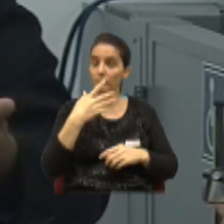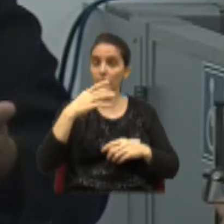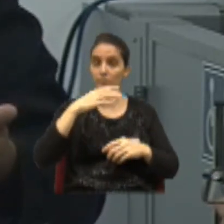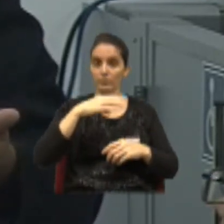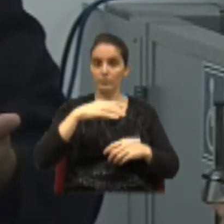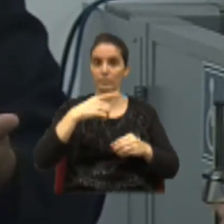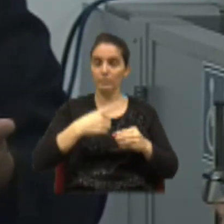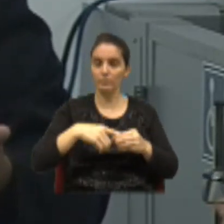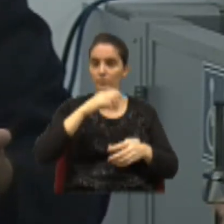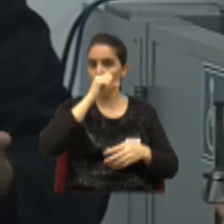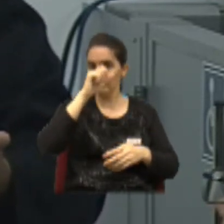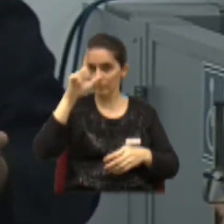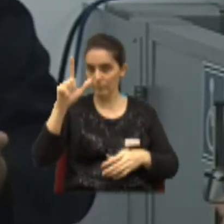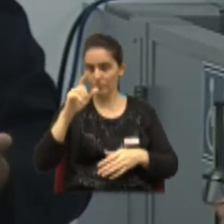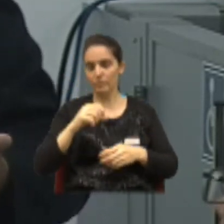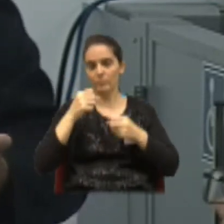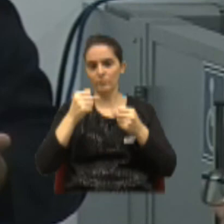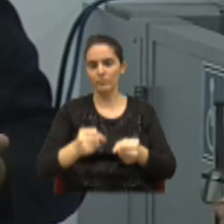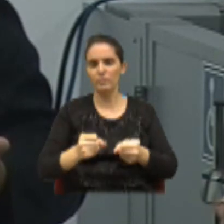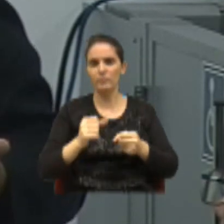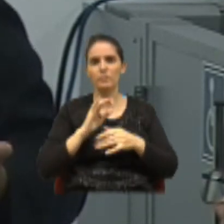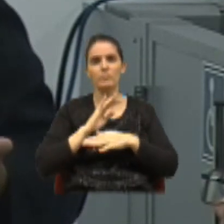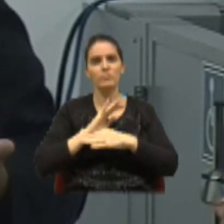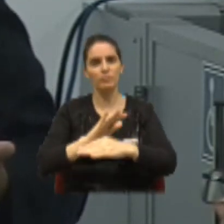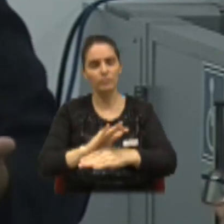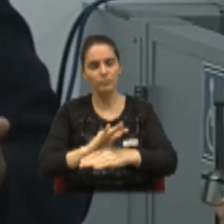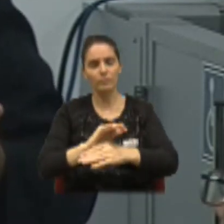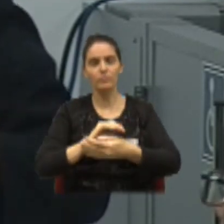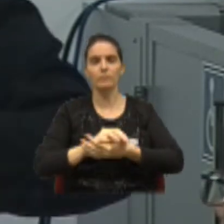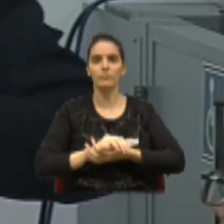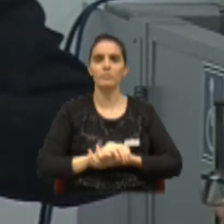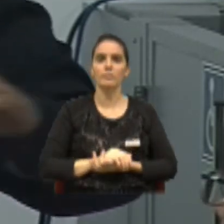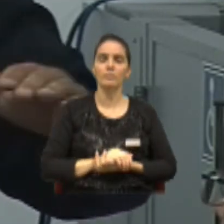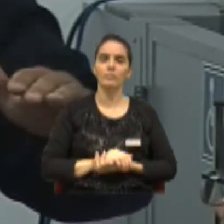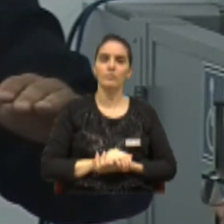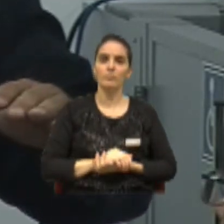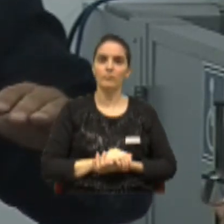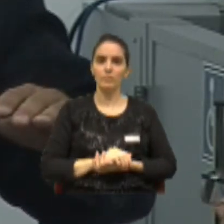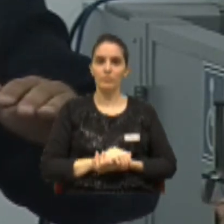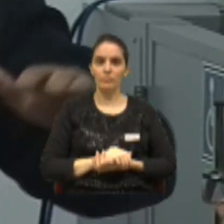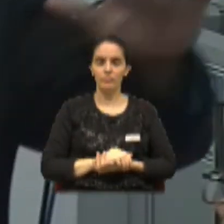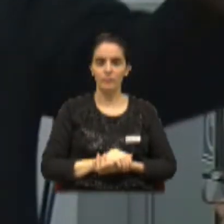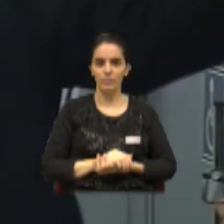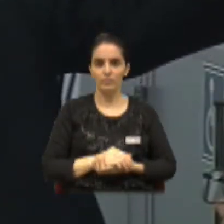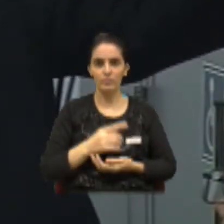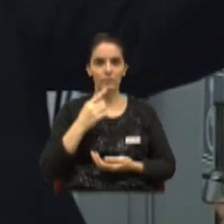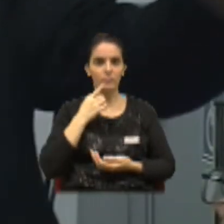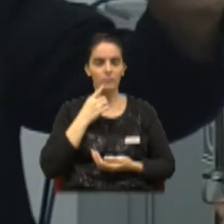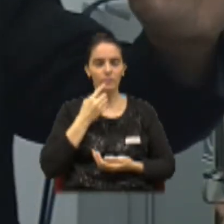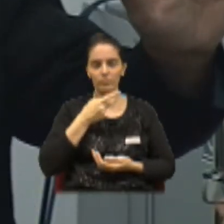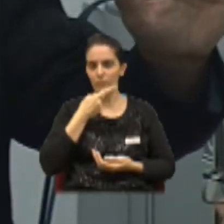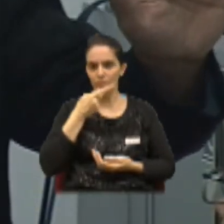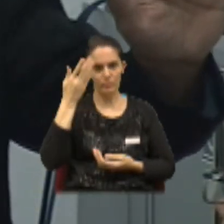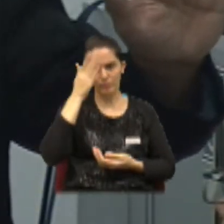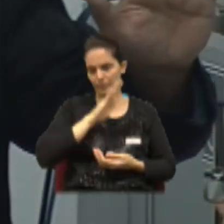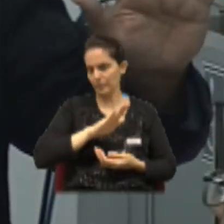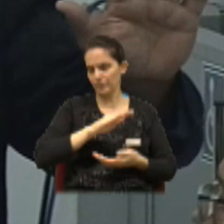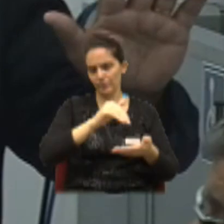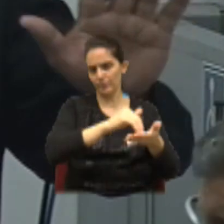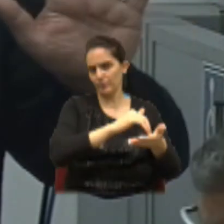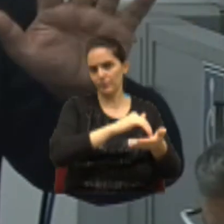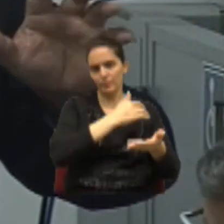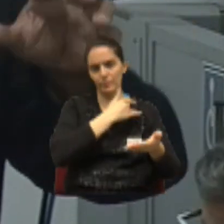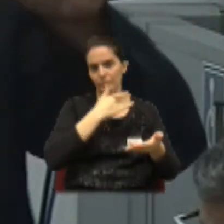podem nos ajudar quanto em relação a isso. Então, só não quero tirar o mérito do secretário